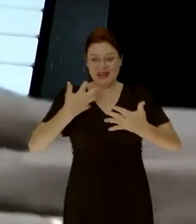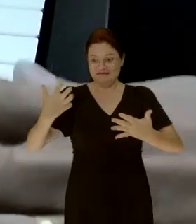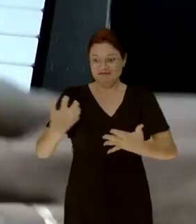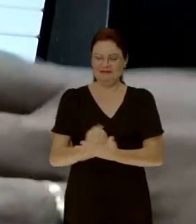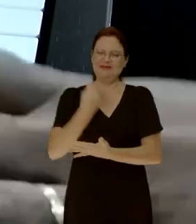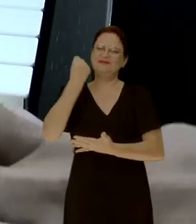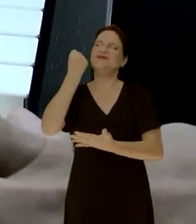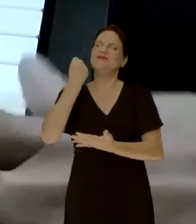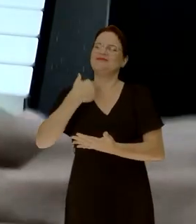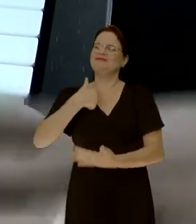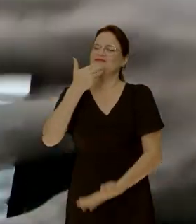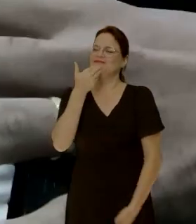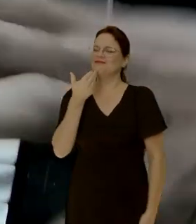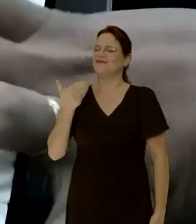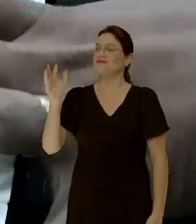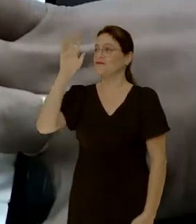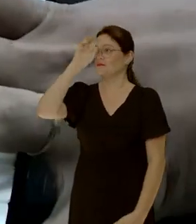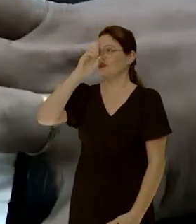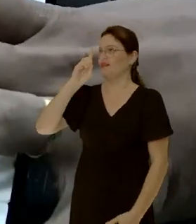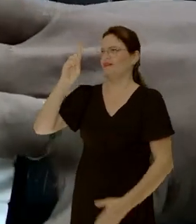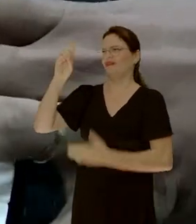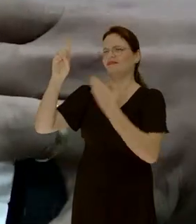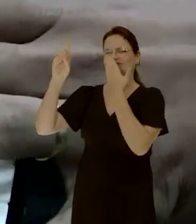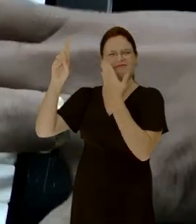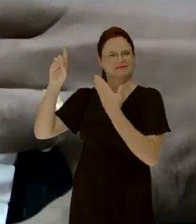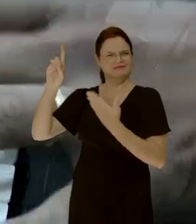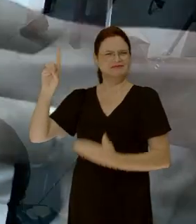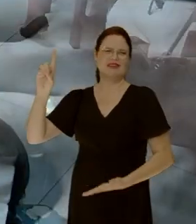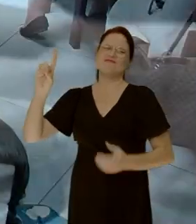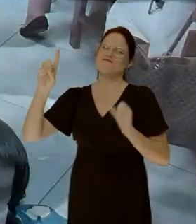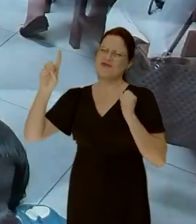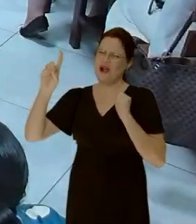alcançar. Fala, Deus,